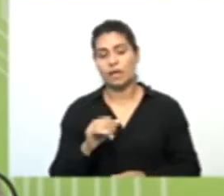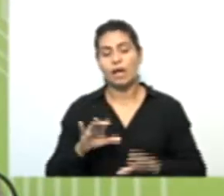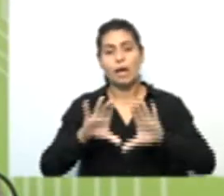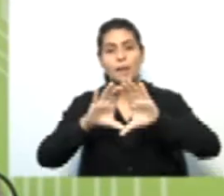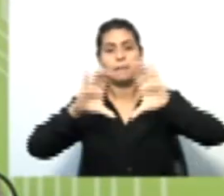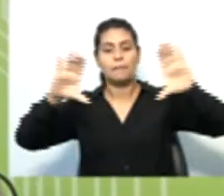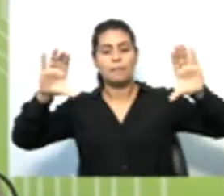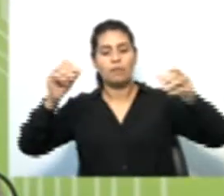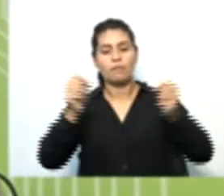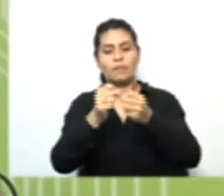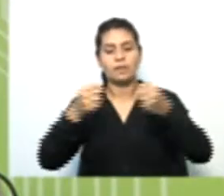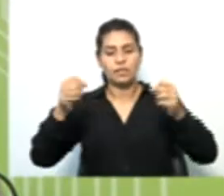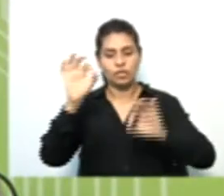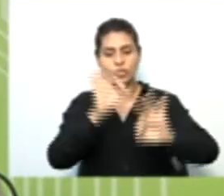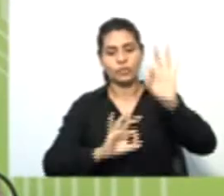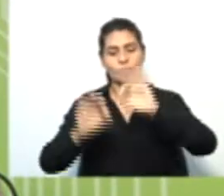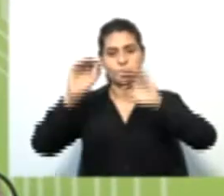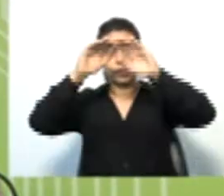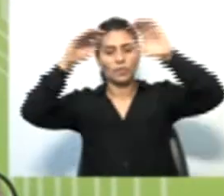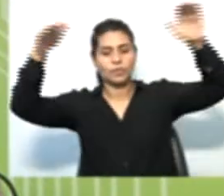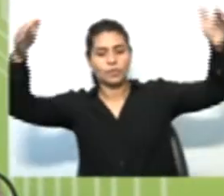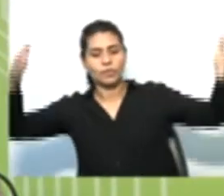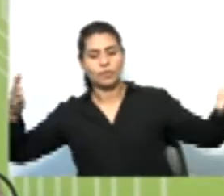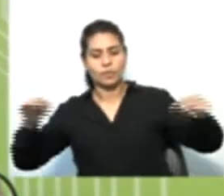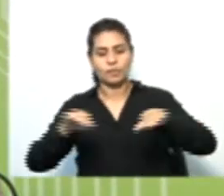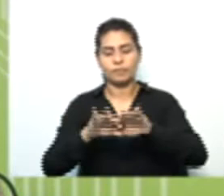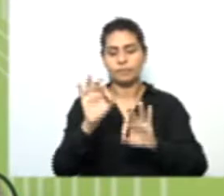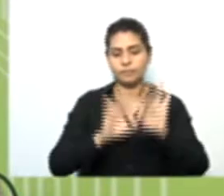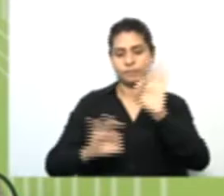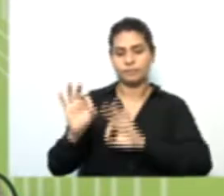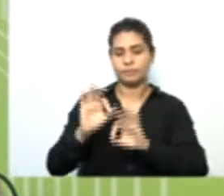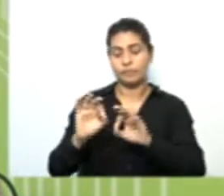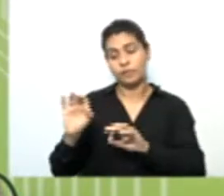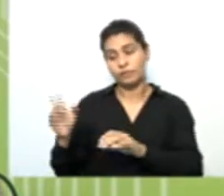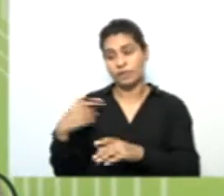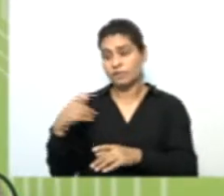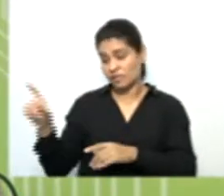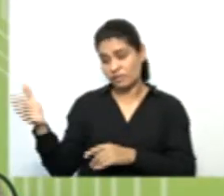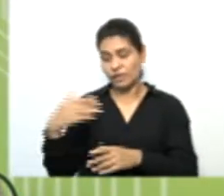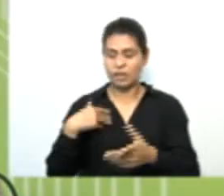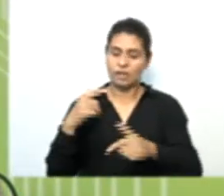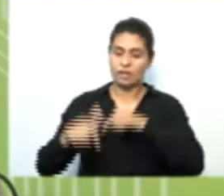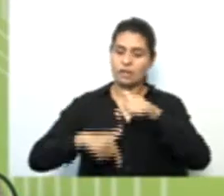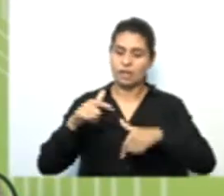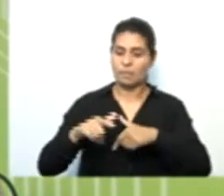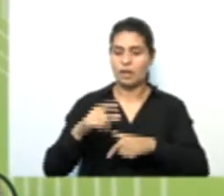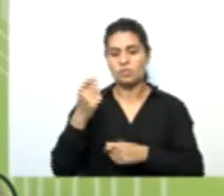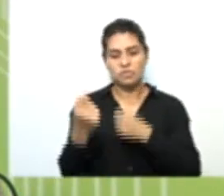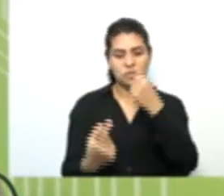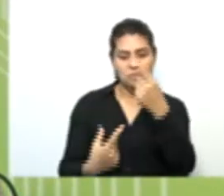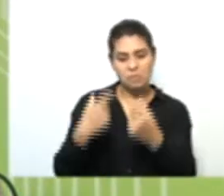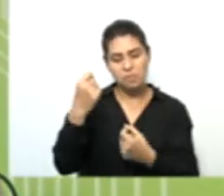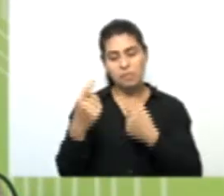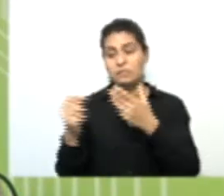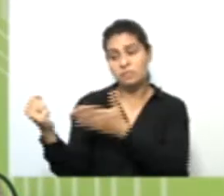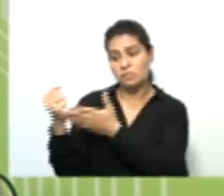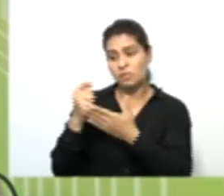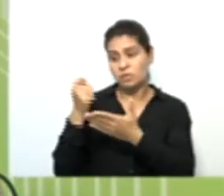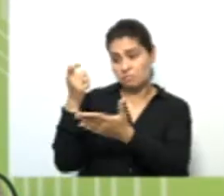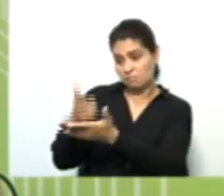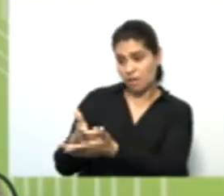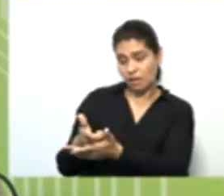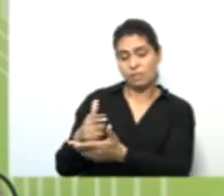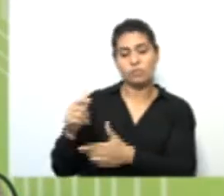uma equipe de móvel planejado vai contratar uma cooperativa de trabalho só para trabalhar esporadicamente e vai pagar pelo serviço. E vai ser um tipo de contrato